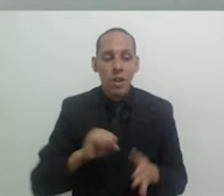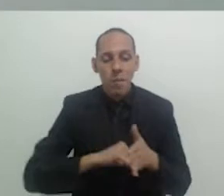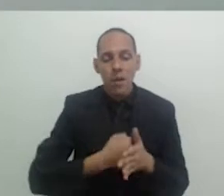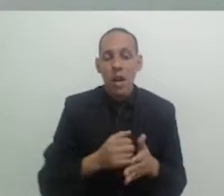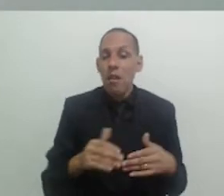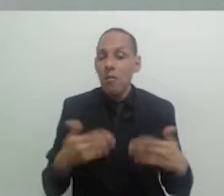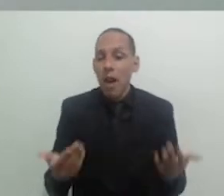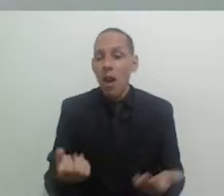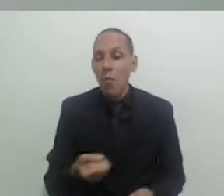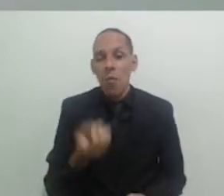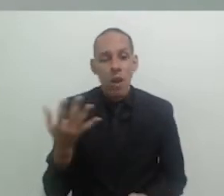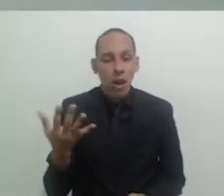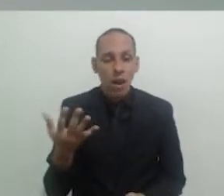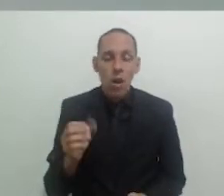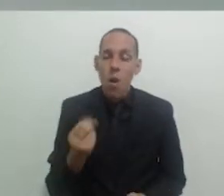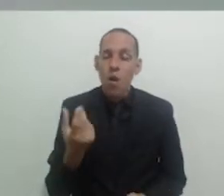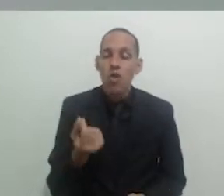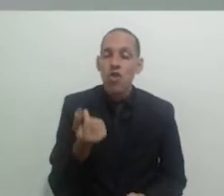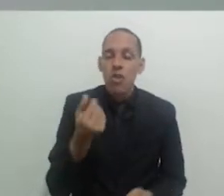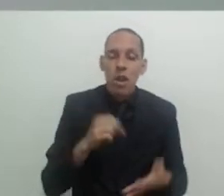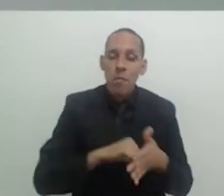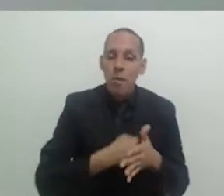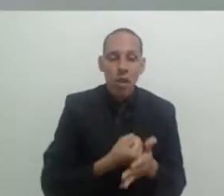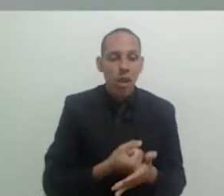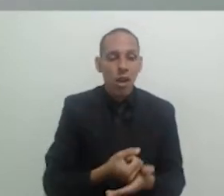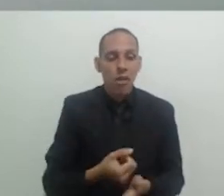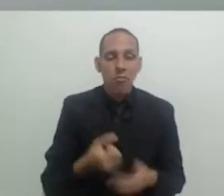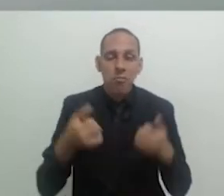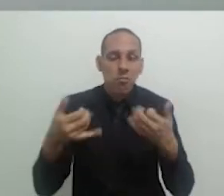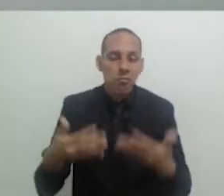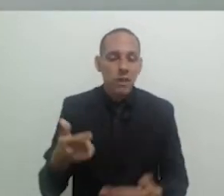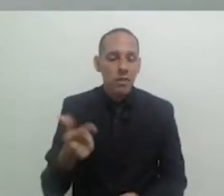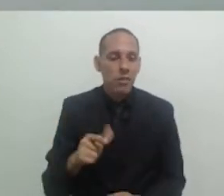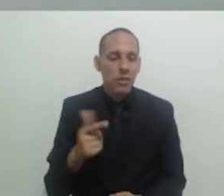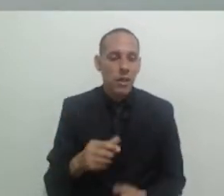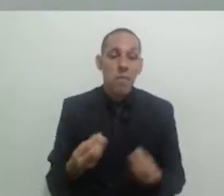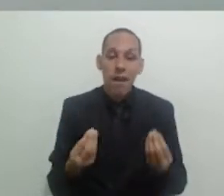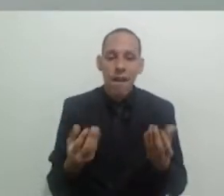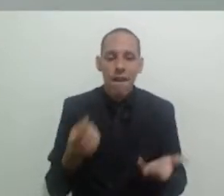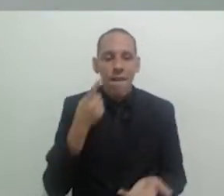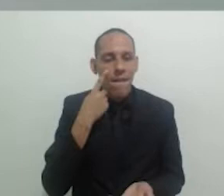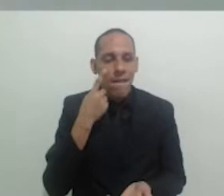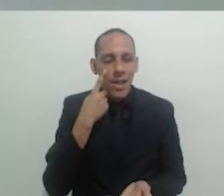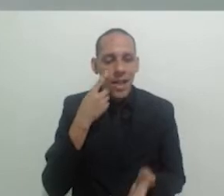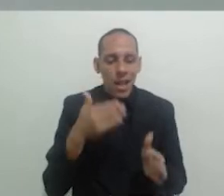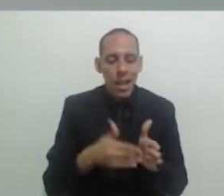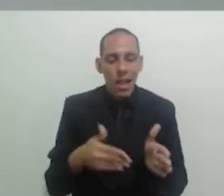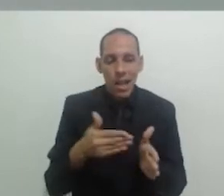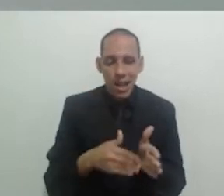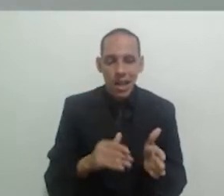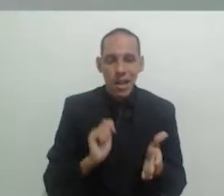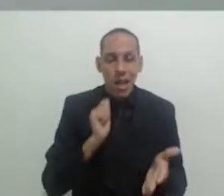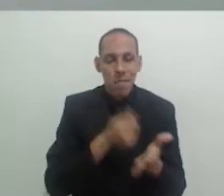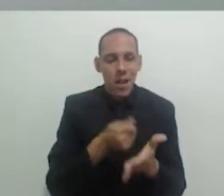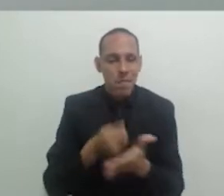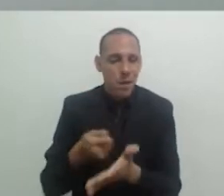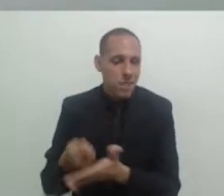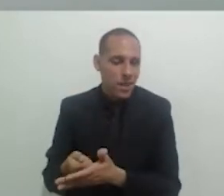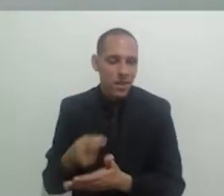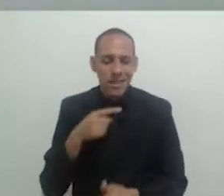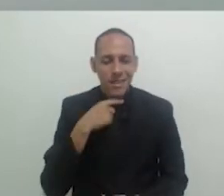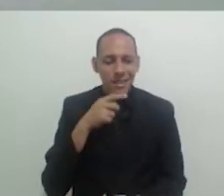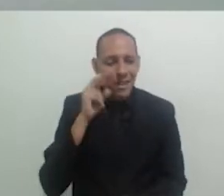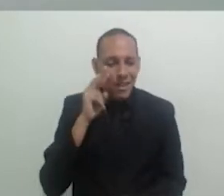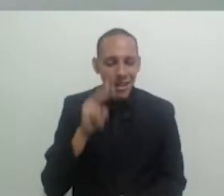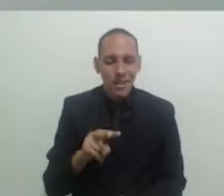montante retido, para que se afira eventual restrição pecuniária, em valor superior à quantia